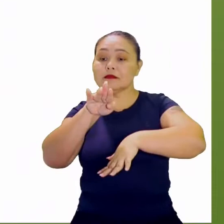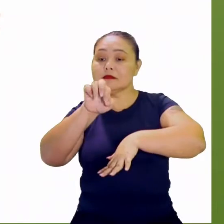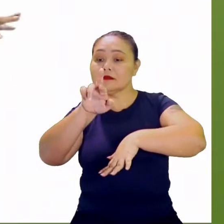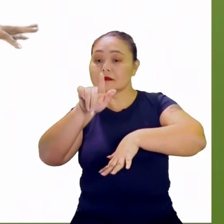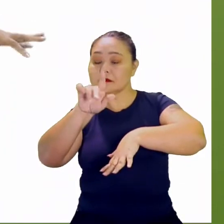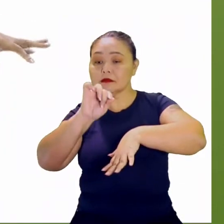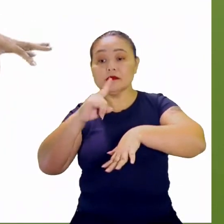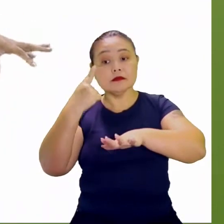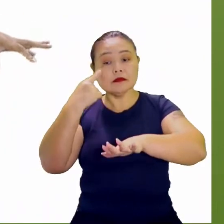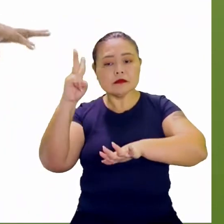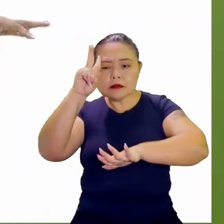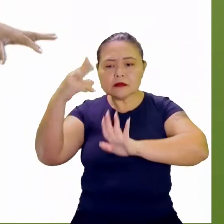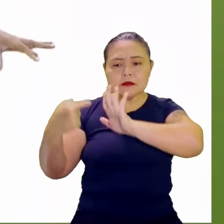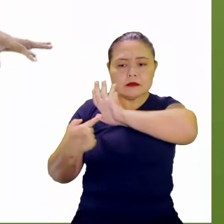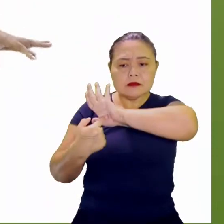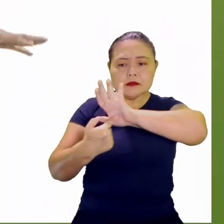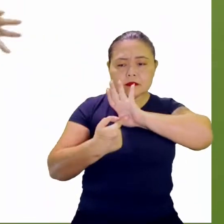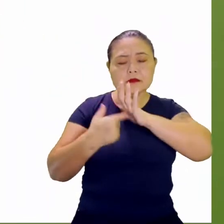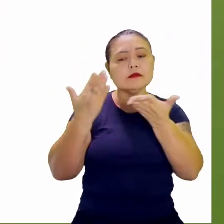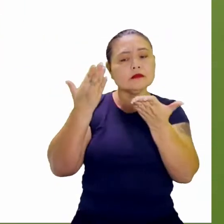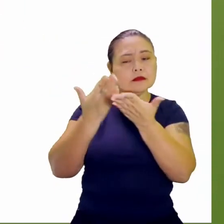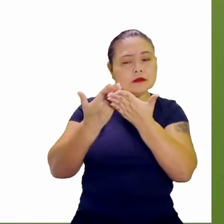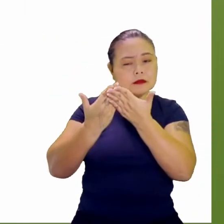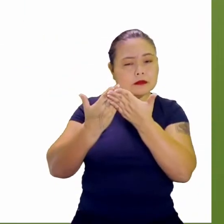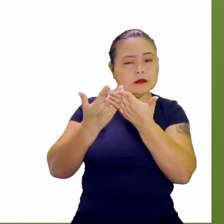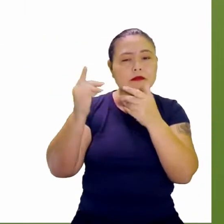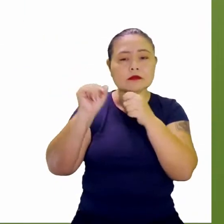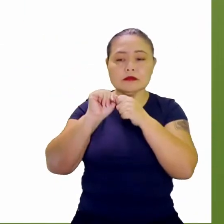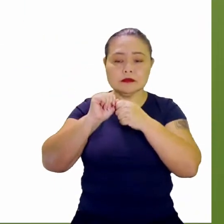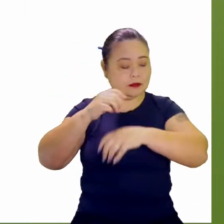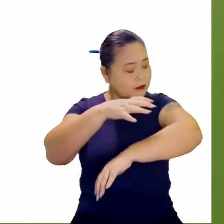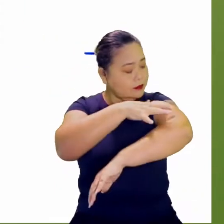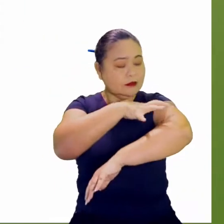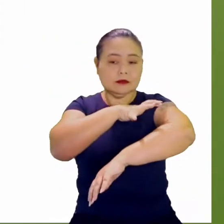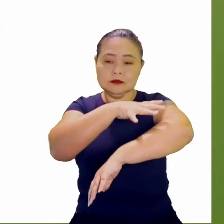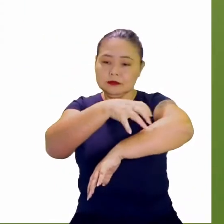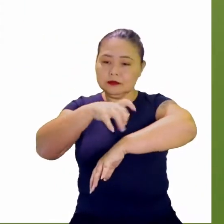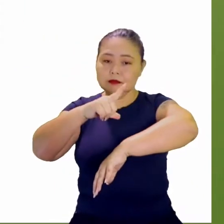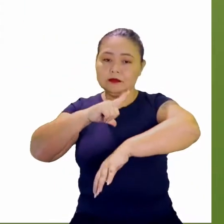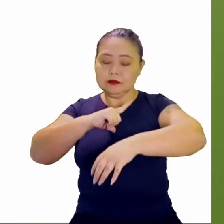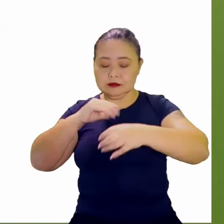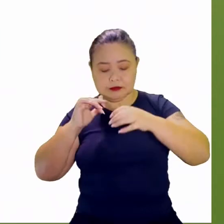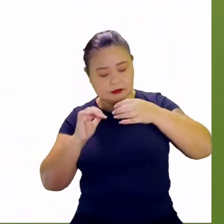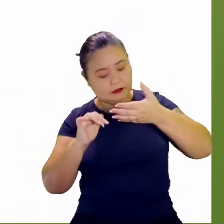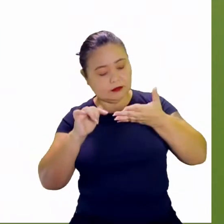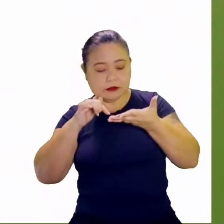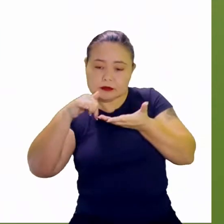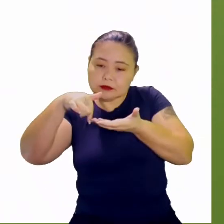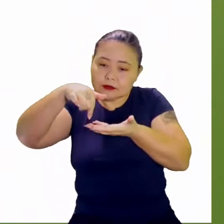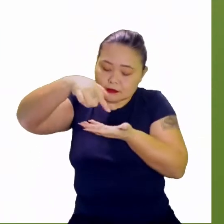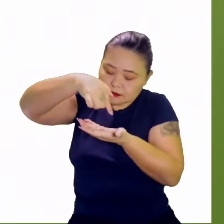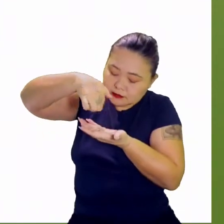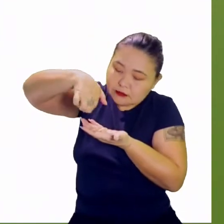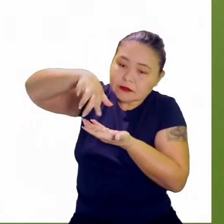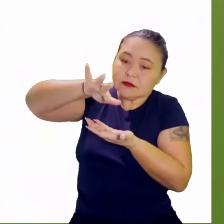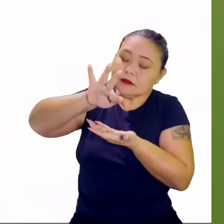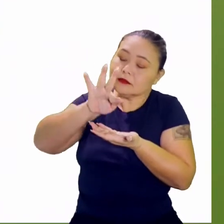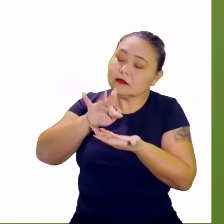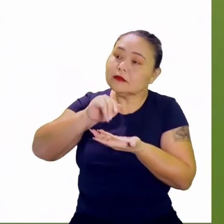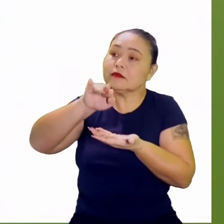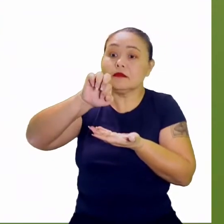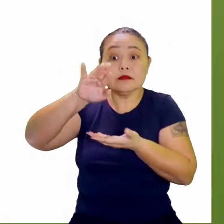que eu mostrei para vocês no início da aula, lá naquela estrutura do músculo, que nós temos várias fibras, né? Que a fibra é a parte